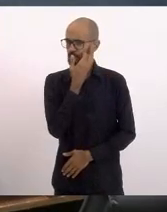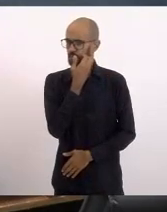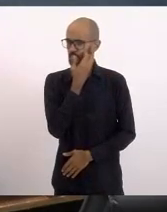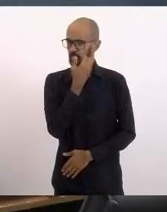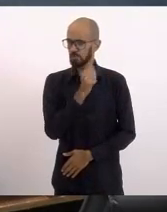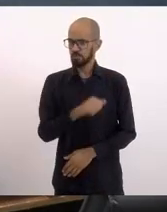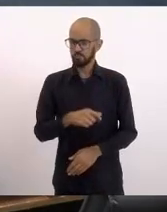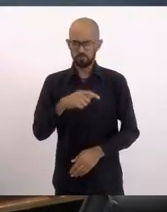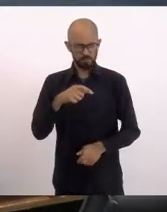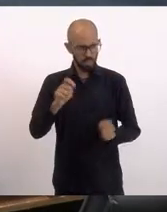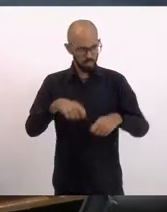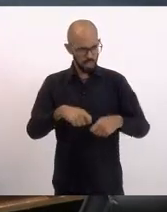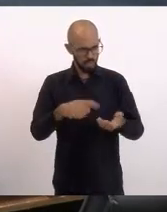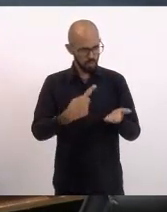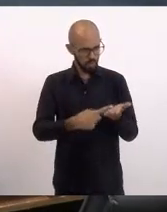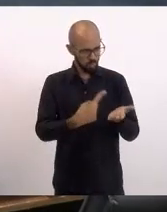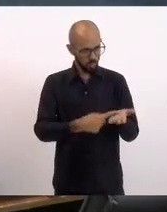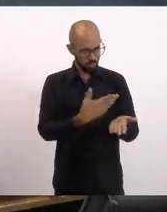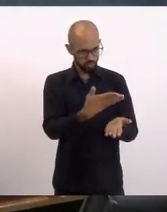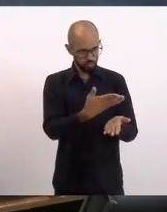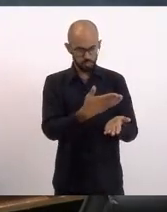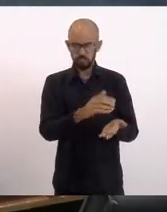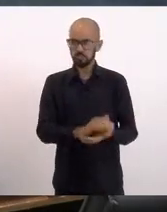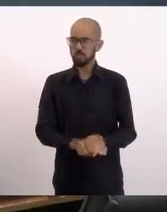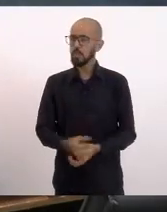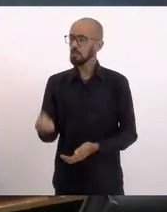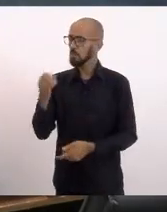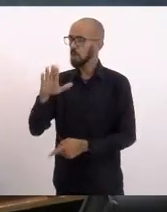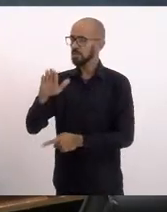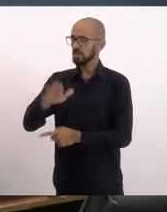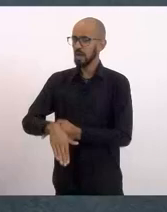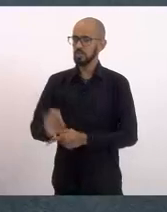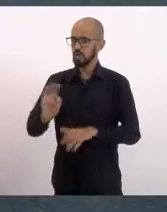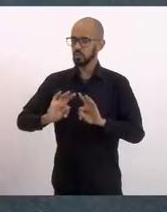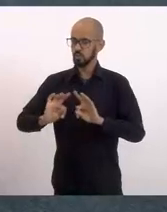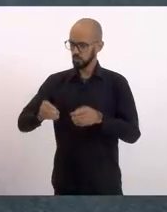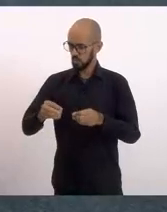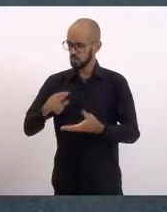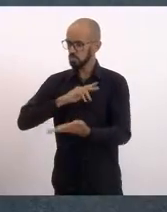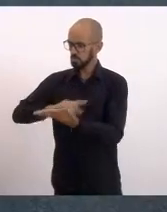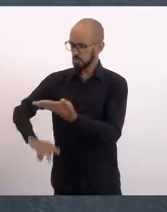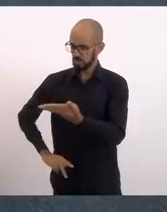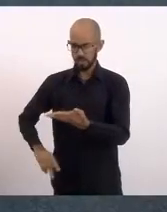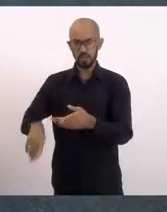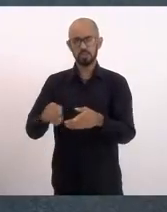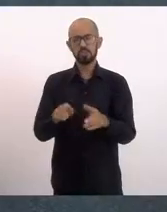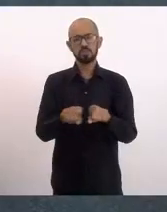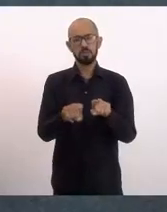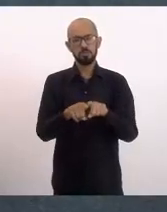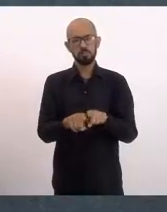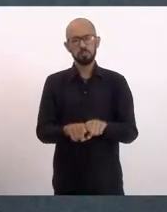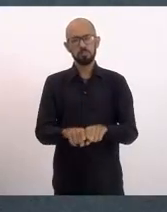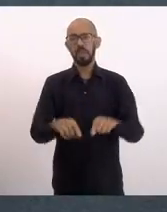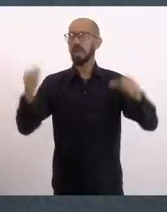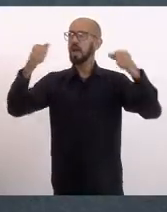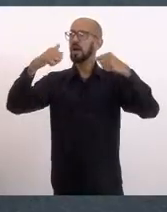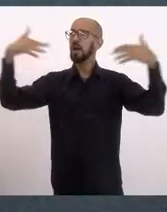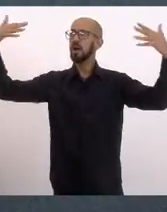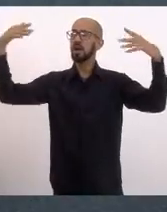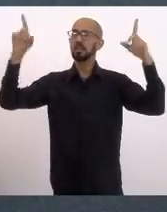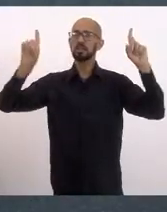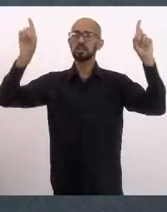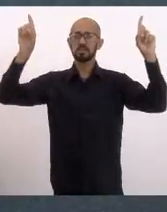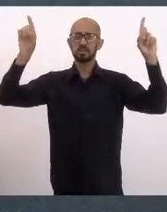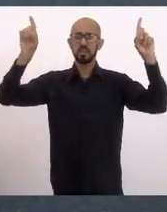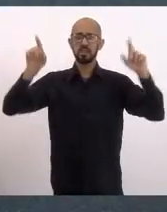Tem acordo, deputada? Presidente, boa tarde a todas e todos. Boa tarde àqueles que nos acompanham em plenário na galeria. Essa é